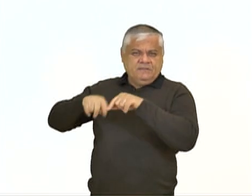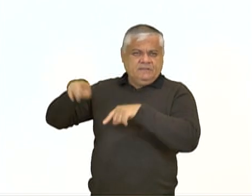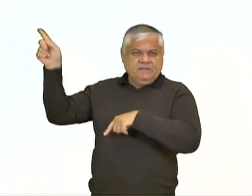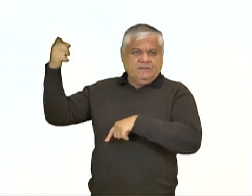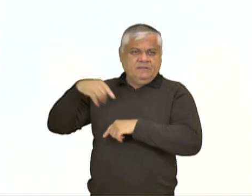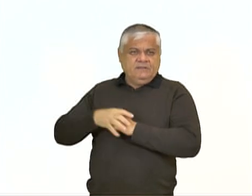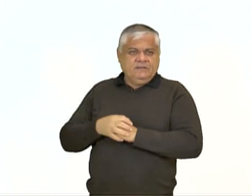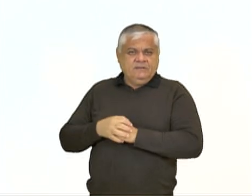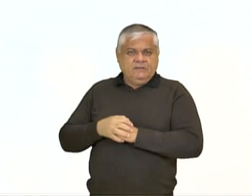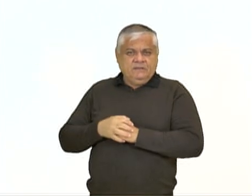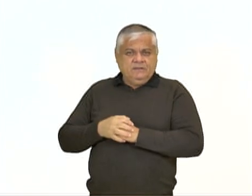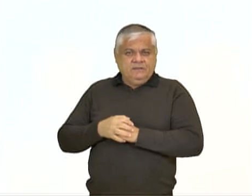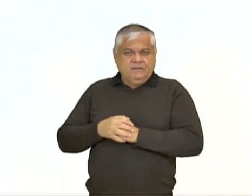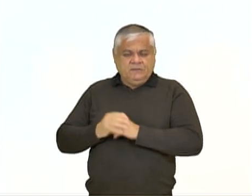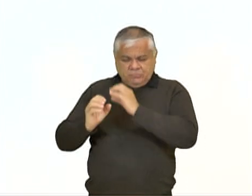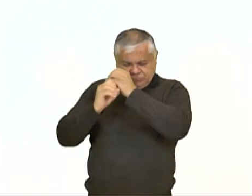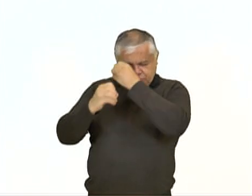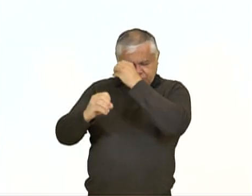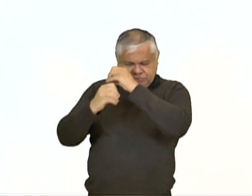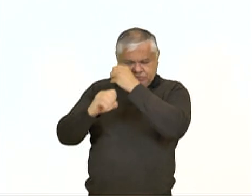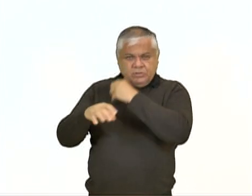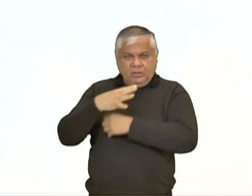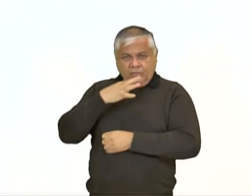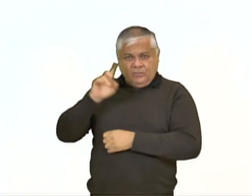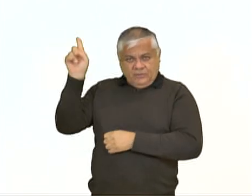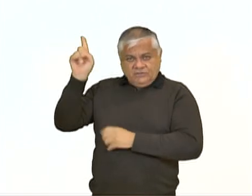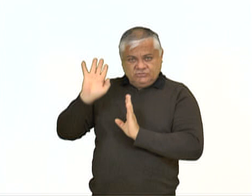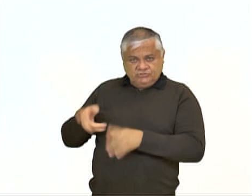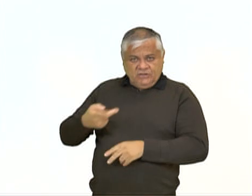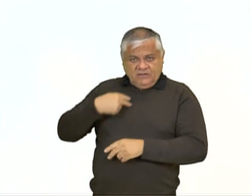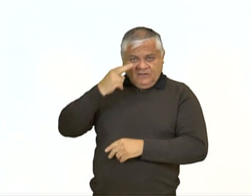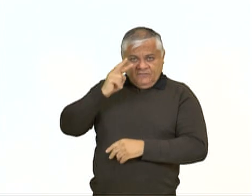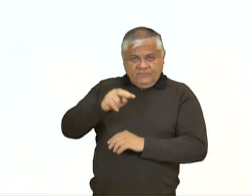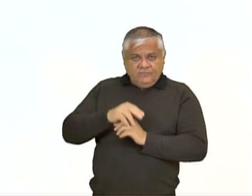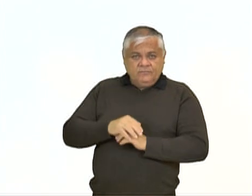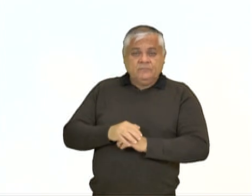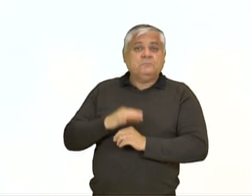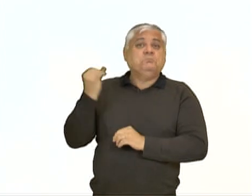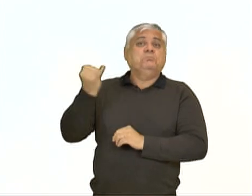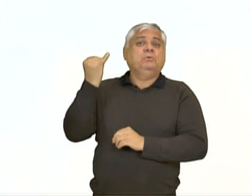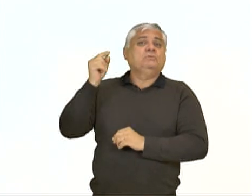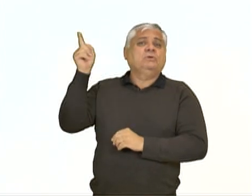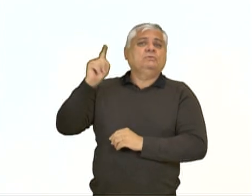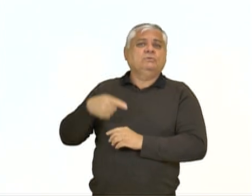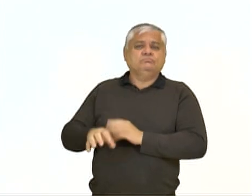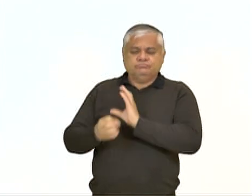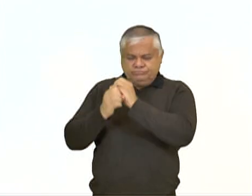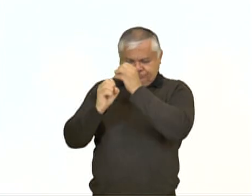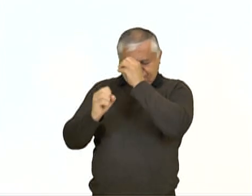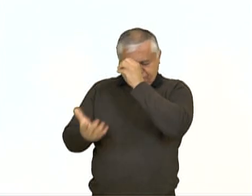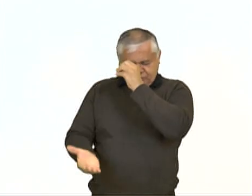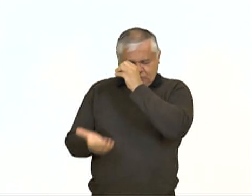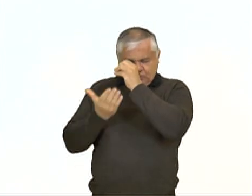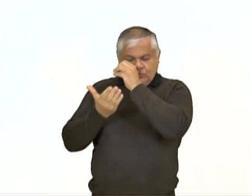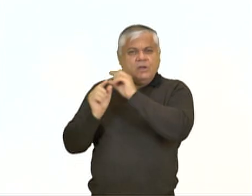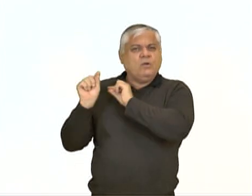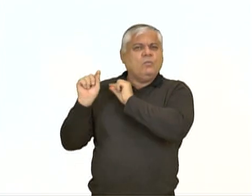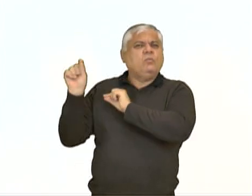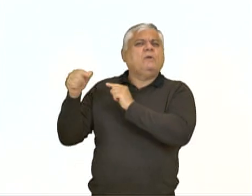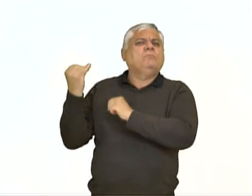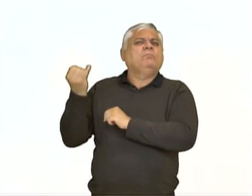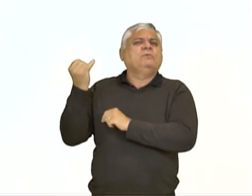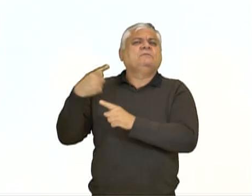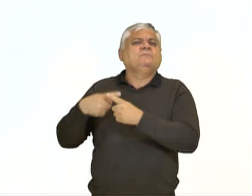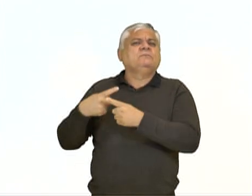está utilizando? Conhece? Já viu? Qual que é a importância, né? Um microscópio que está sendo utilizado aqui. Qual